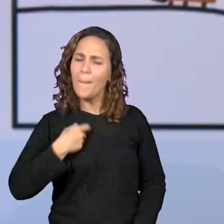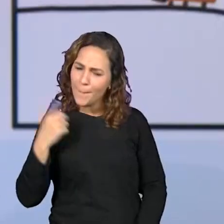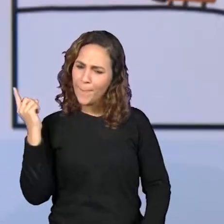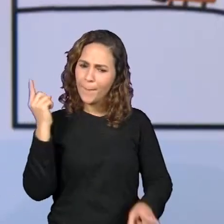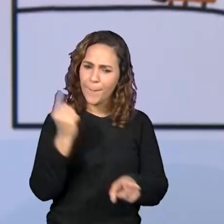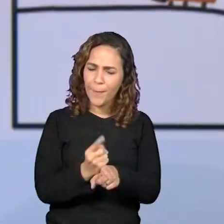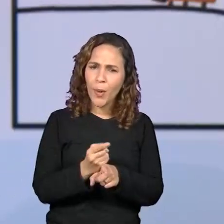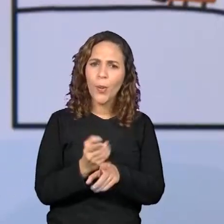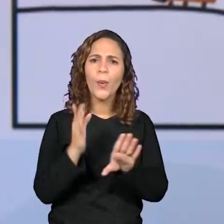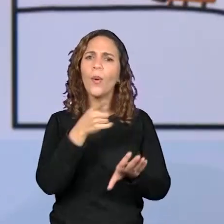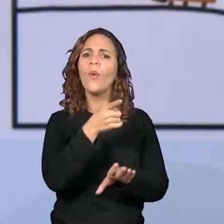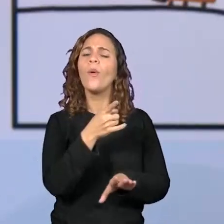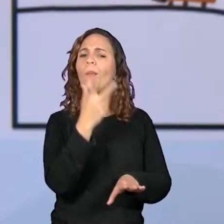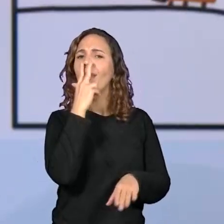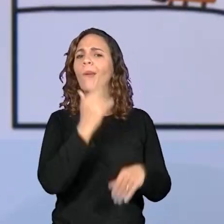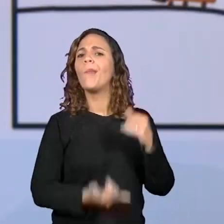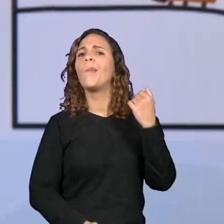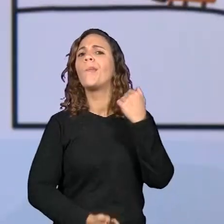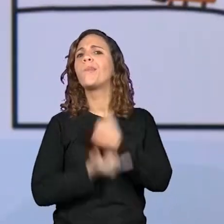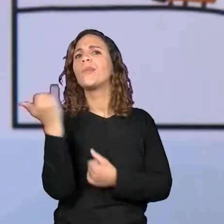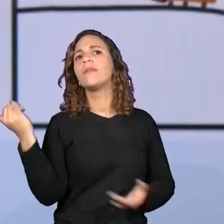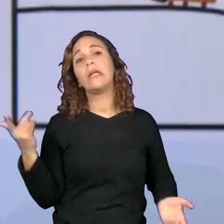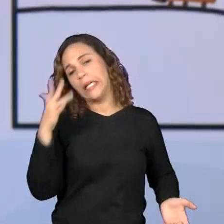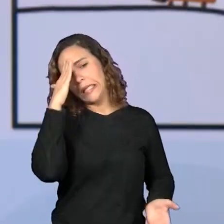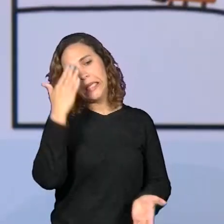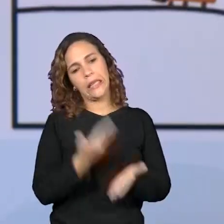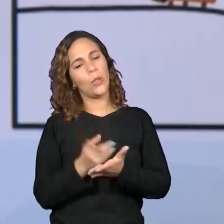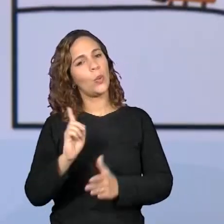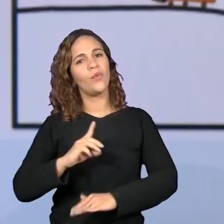encontro, e o amigo falou, não pode confiar